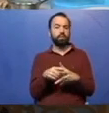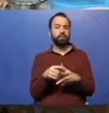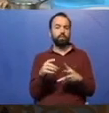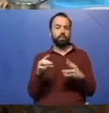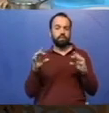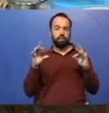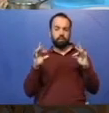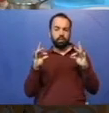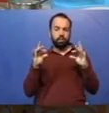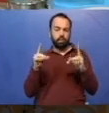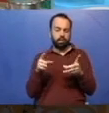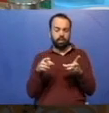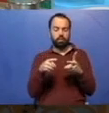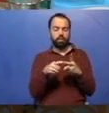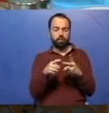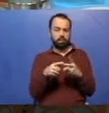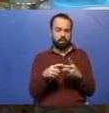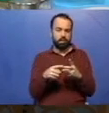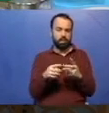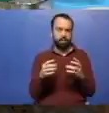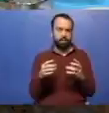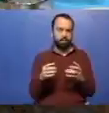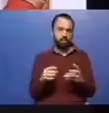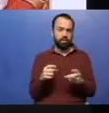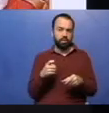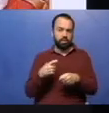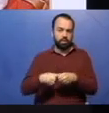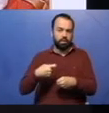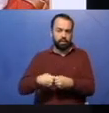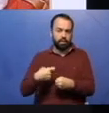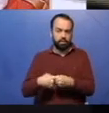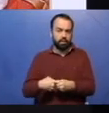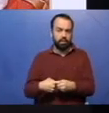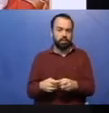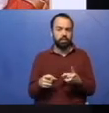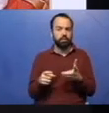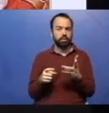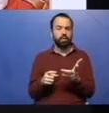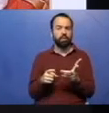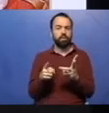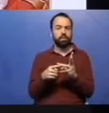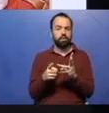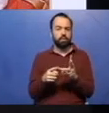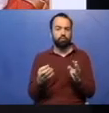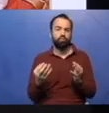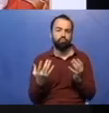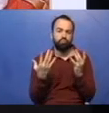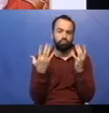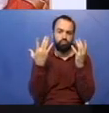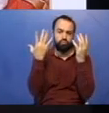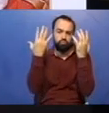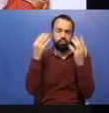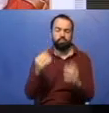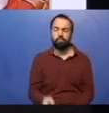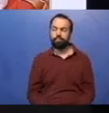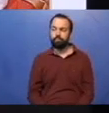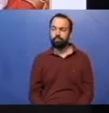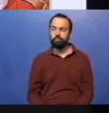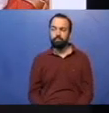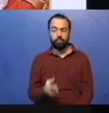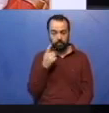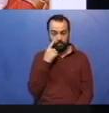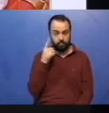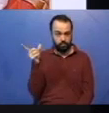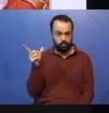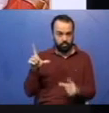líquido, no estado sólido e no estado gasoso. Vocês podem observar aí